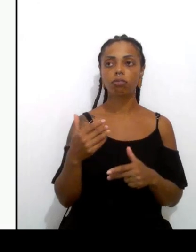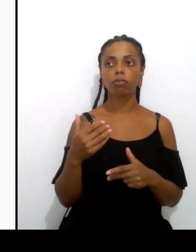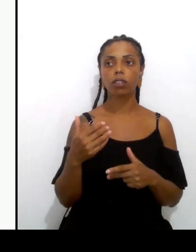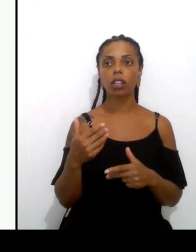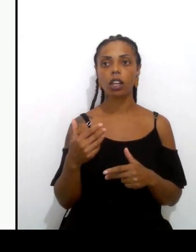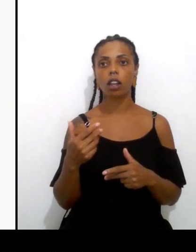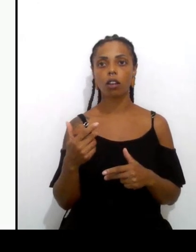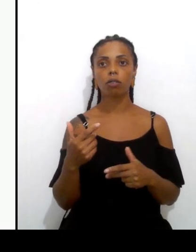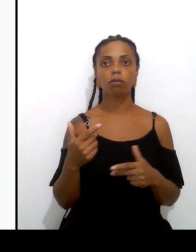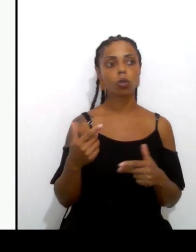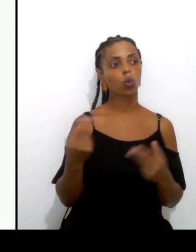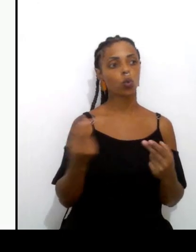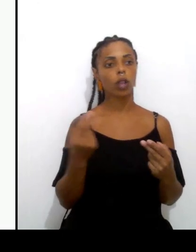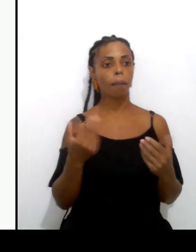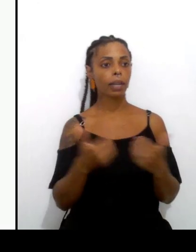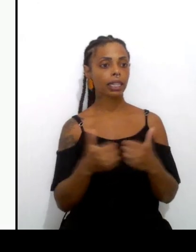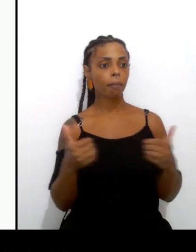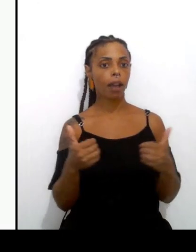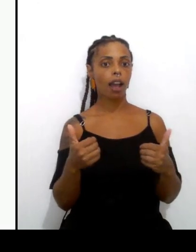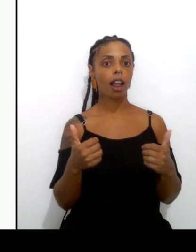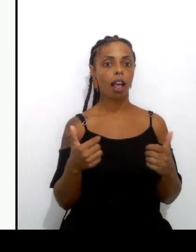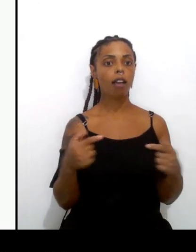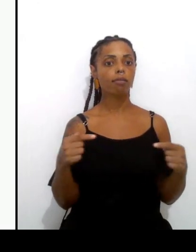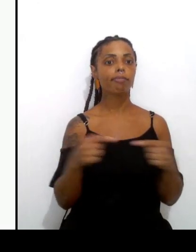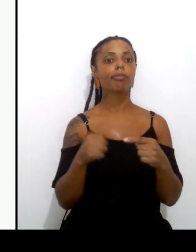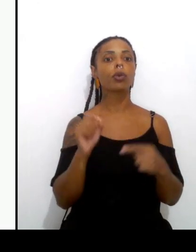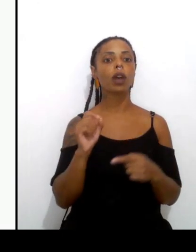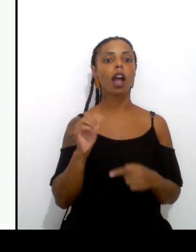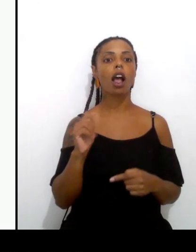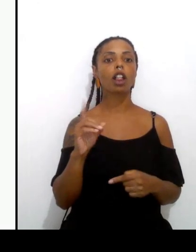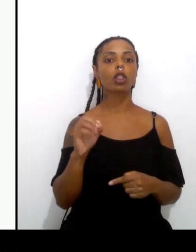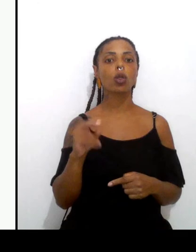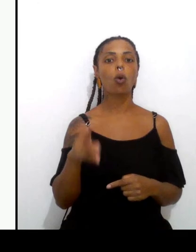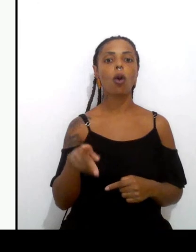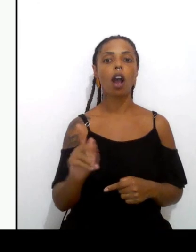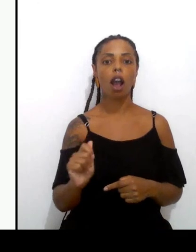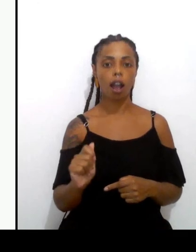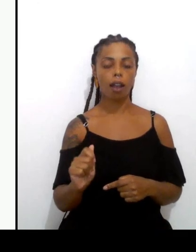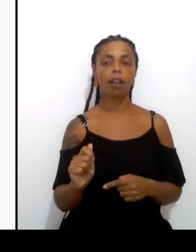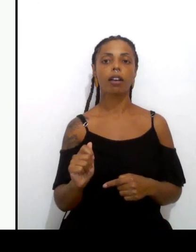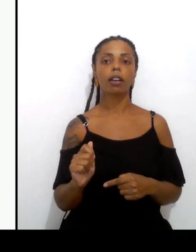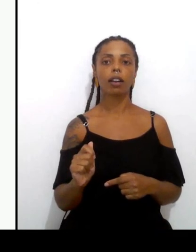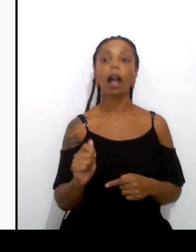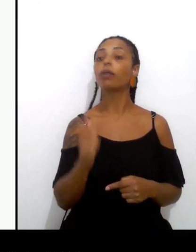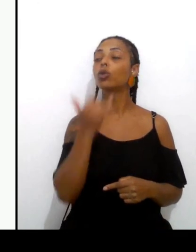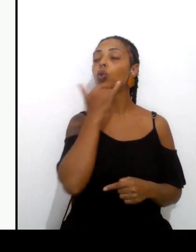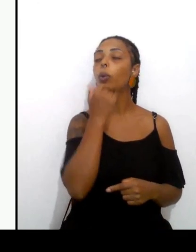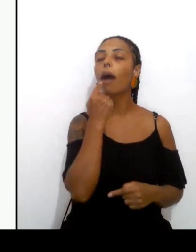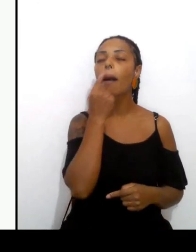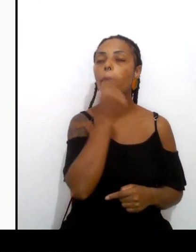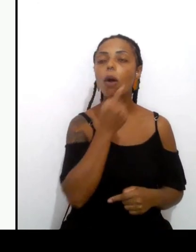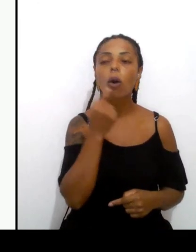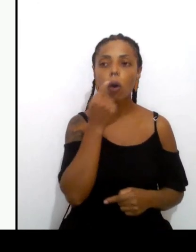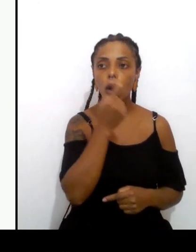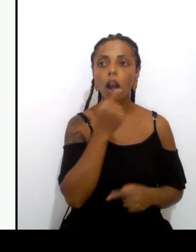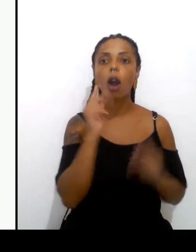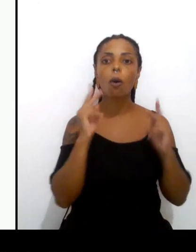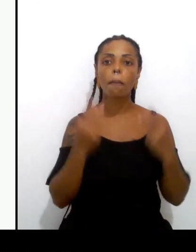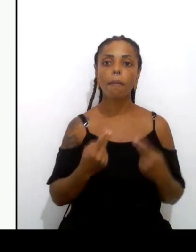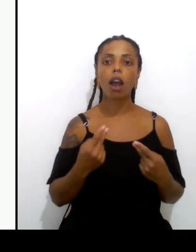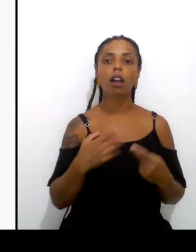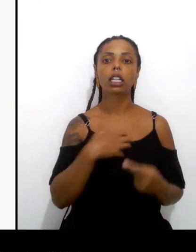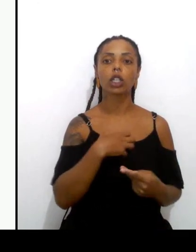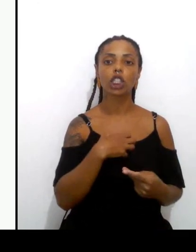tem a ver com a boca os momentos de emoção extrema a boca humana é distorcida de maneira que